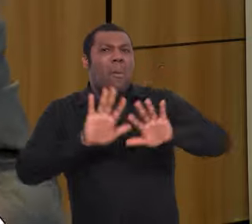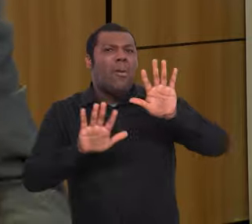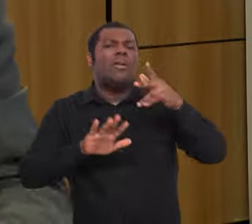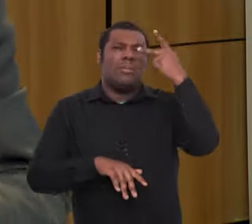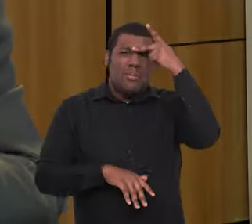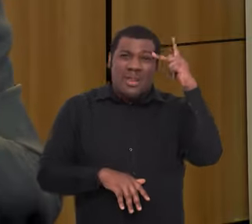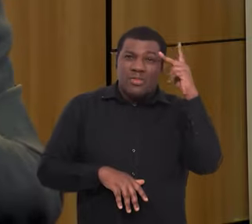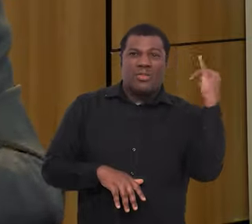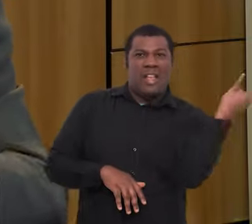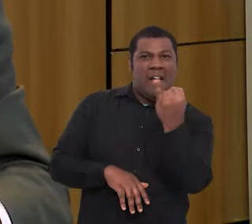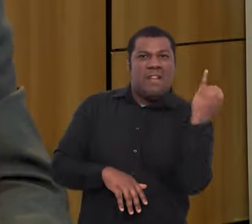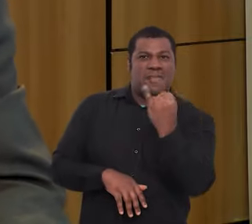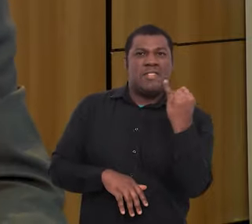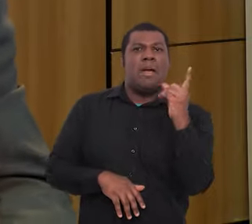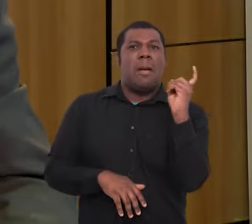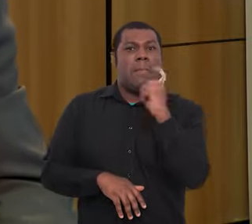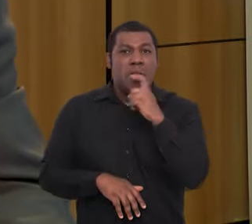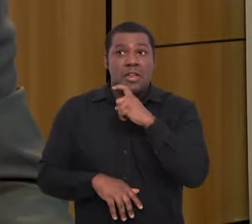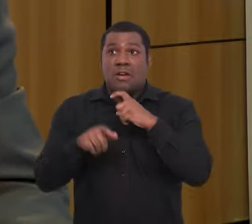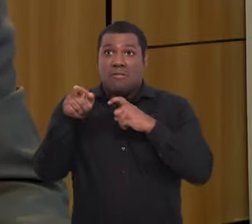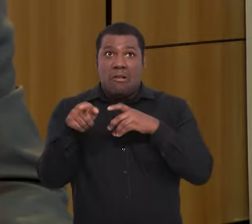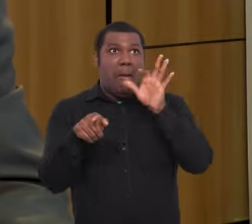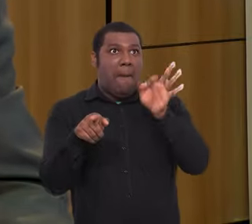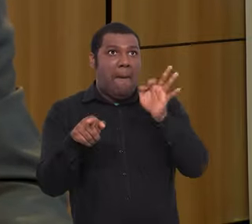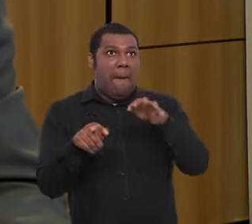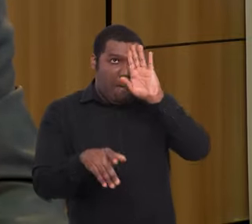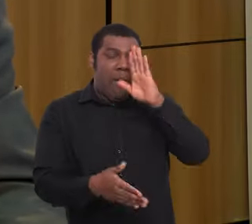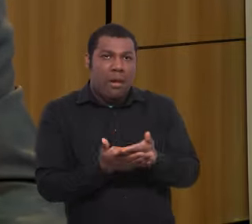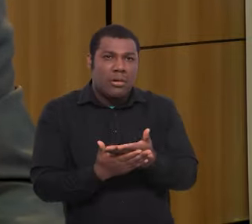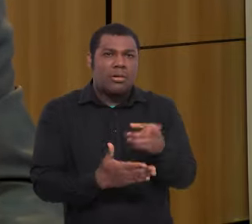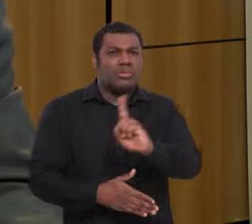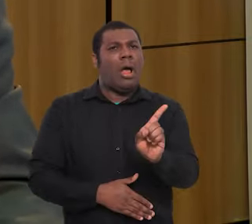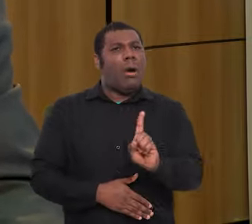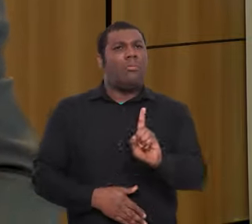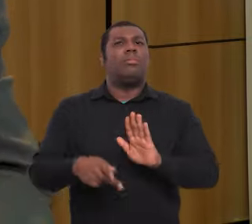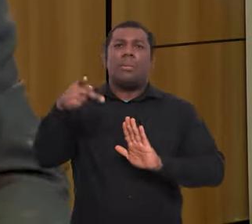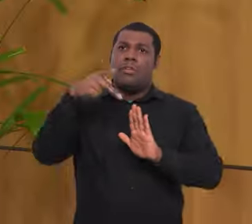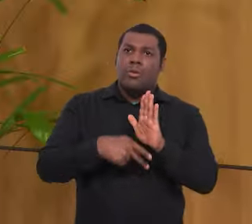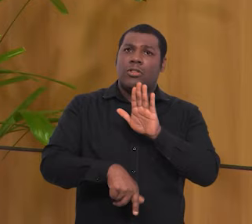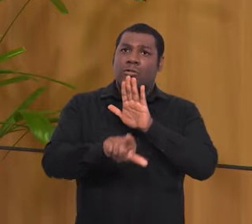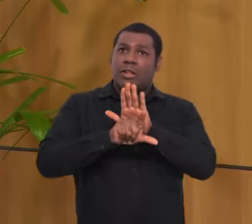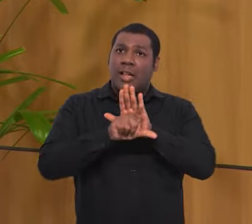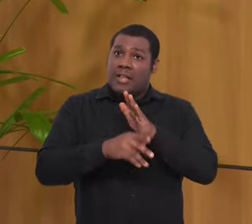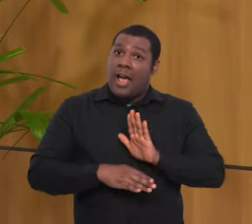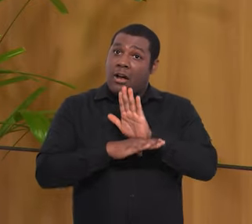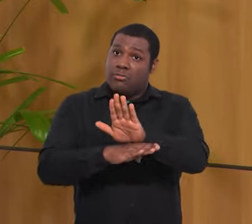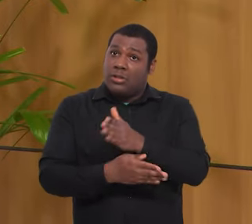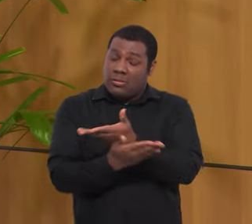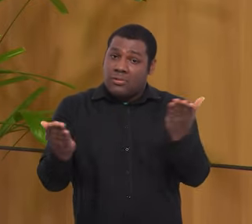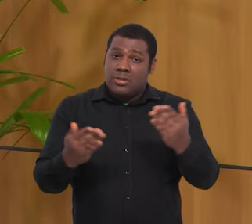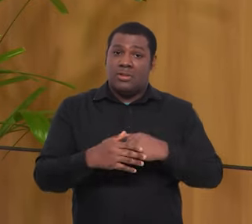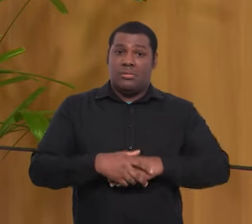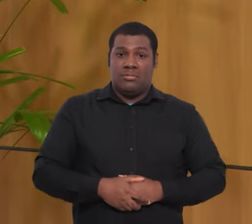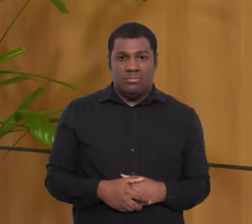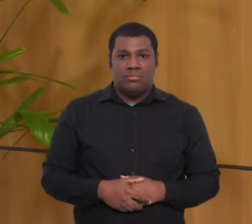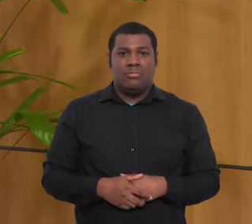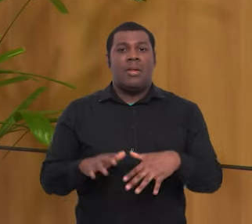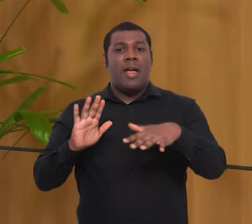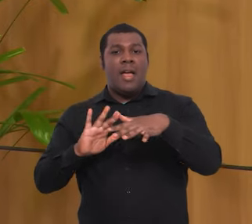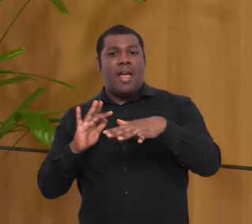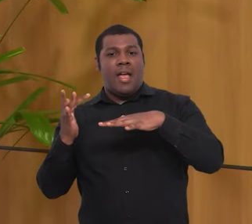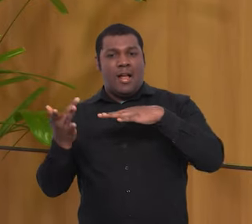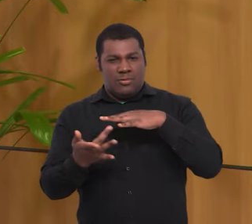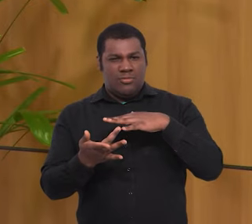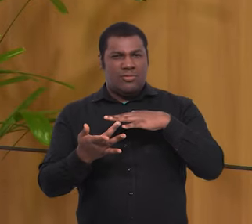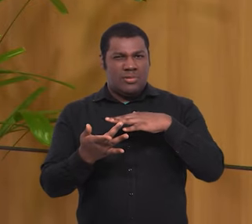ajuda as empresas mentira os projetos é para proteger a você para ajudar a você Ministro vez por outra aparecem aí nas redes sociais